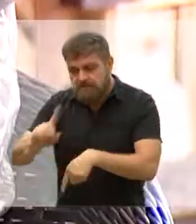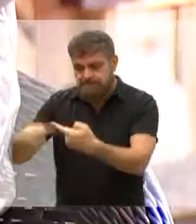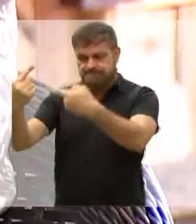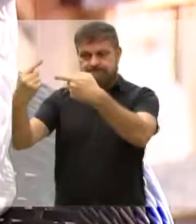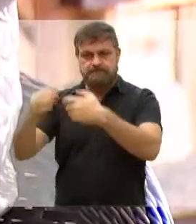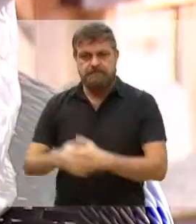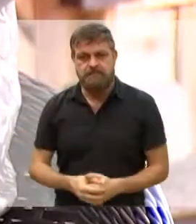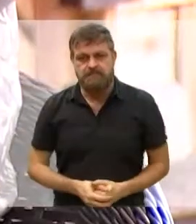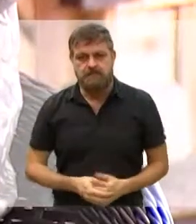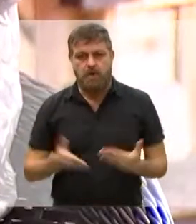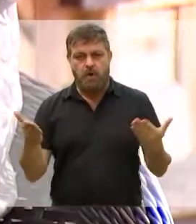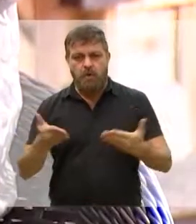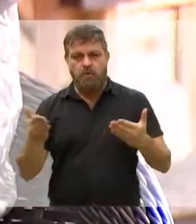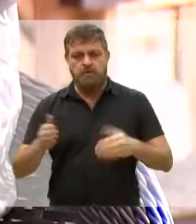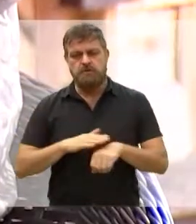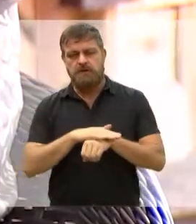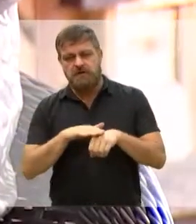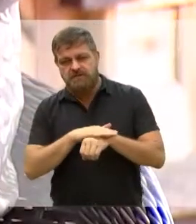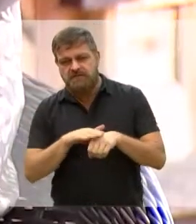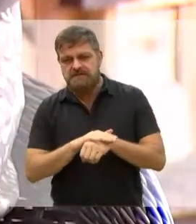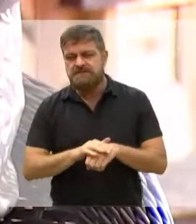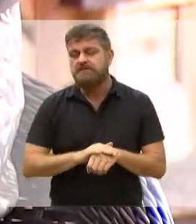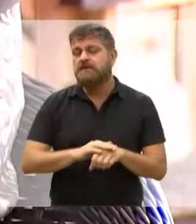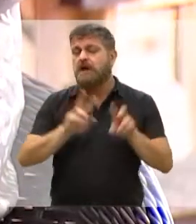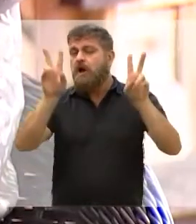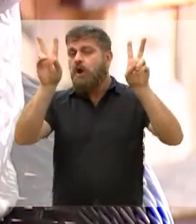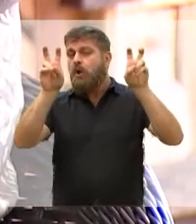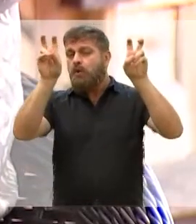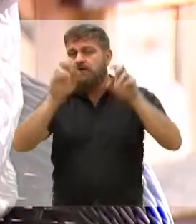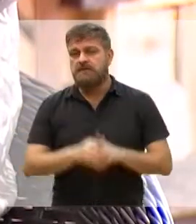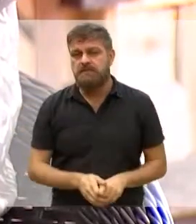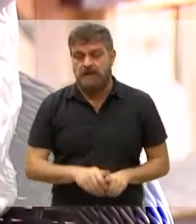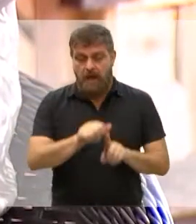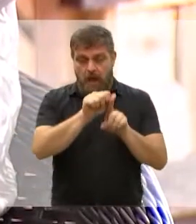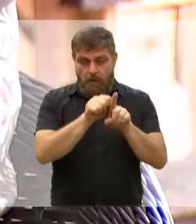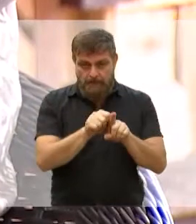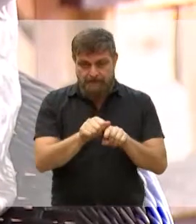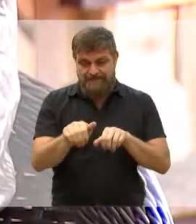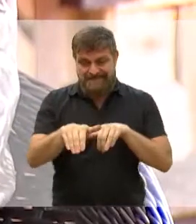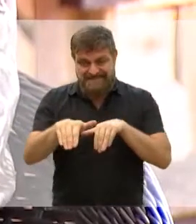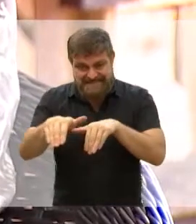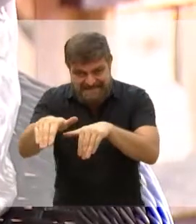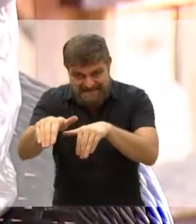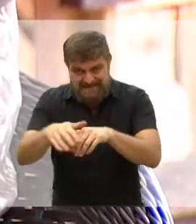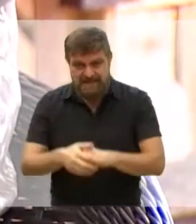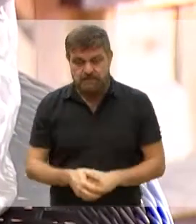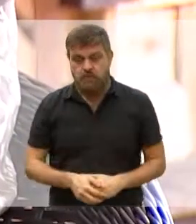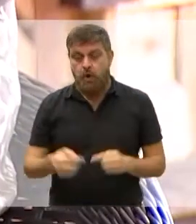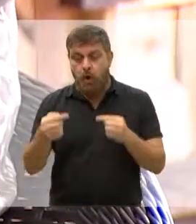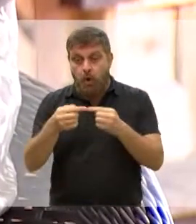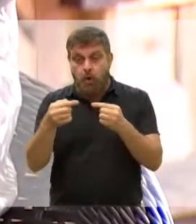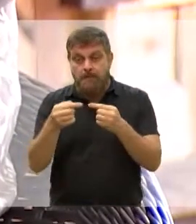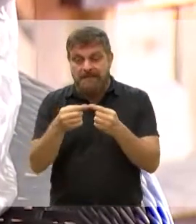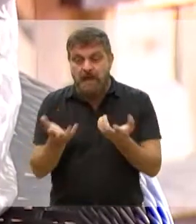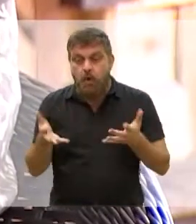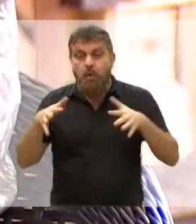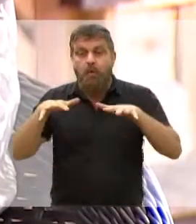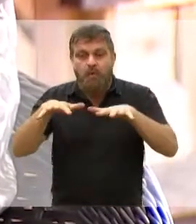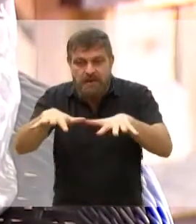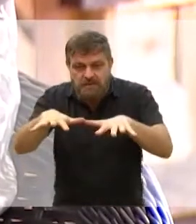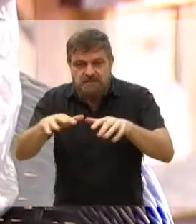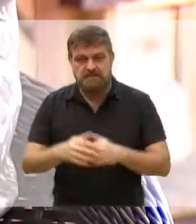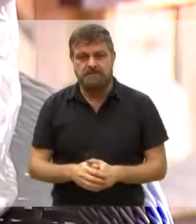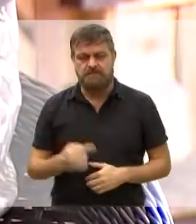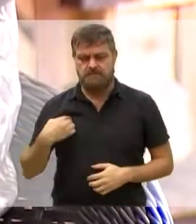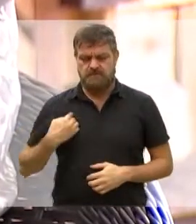conjunto. E hoje nós estamos conversando também sobre o setembro, né? O mês de setembro, que é o mês da inclusão. Então,